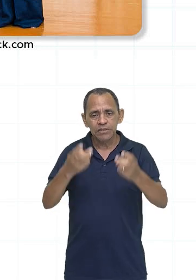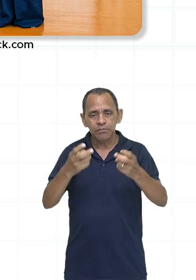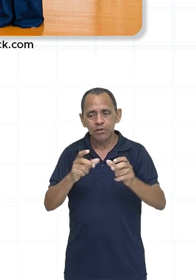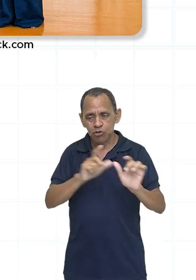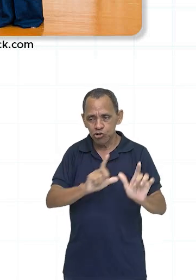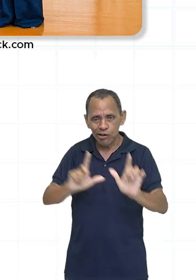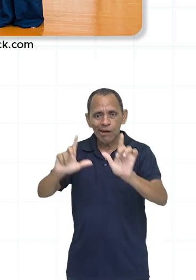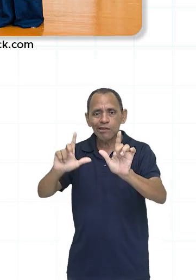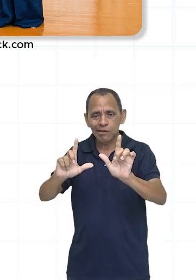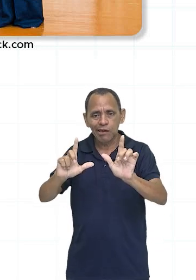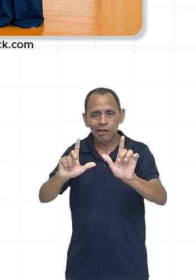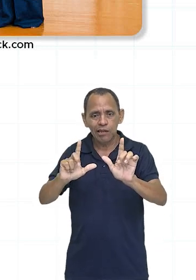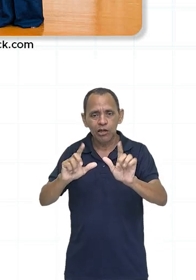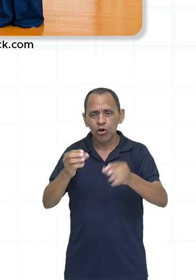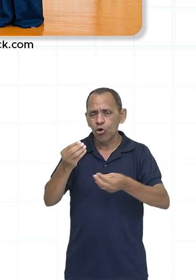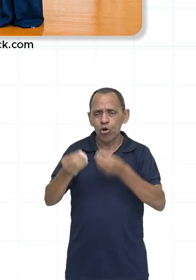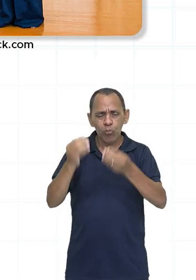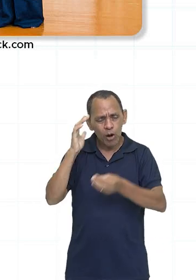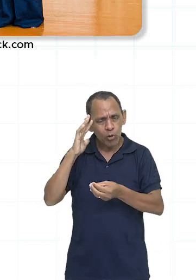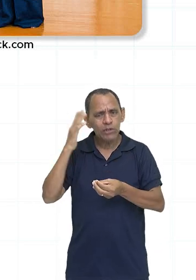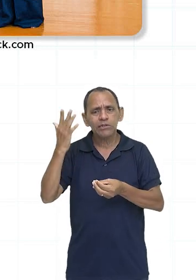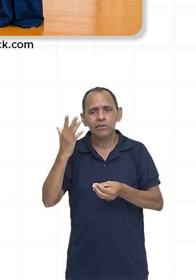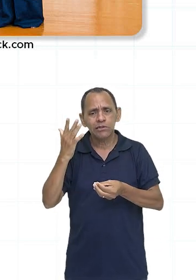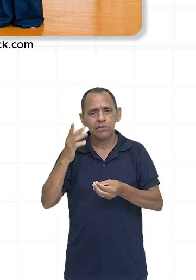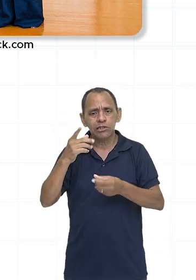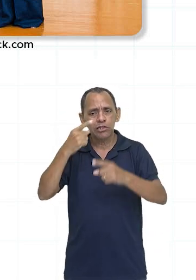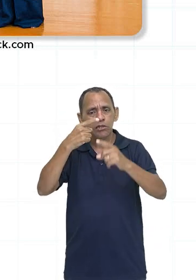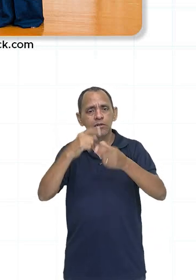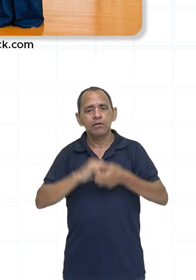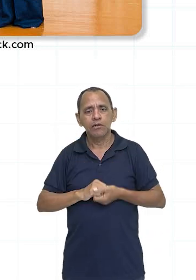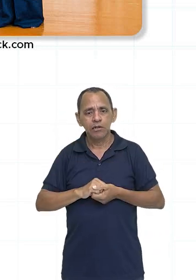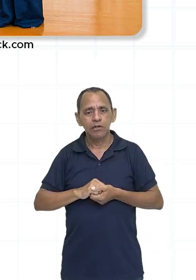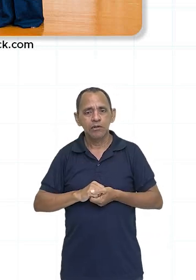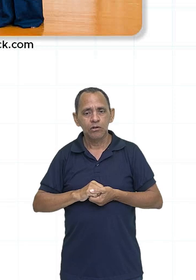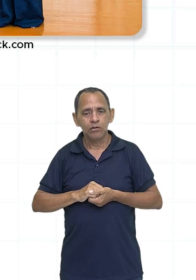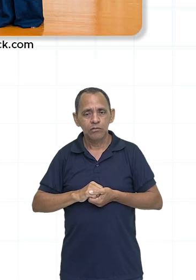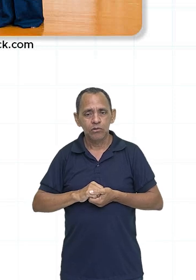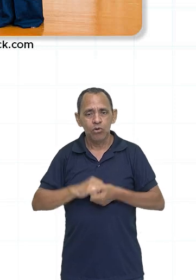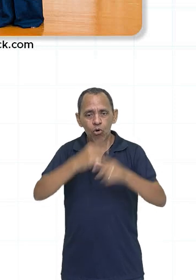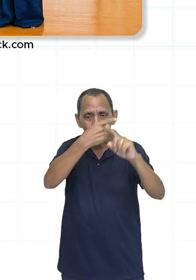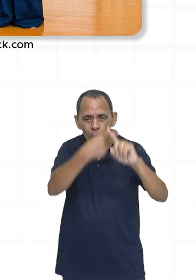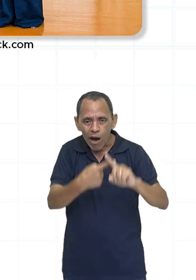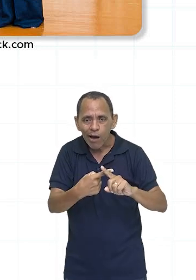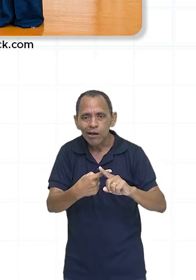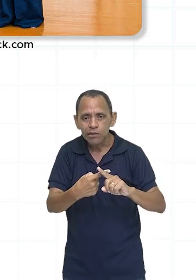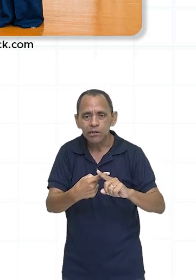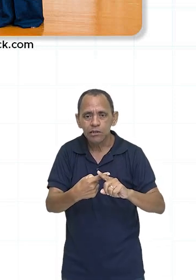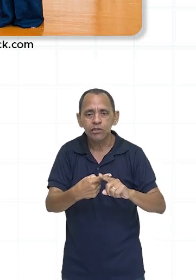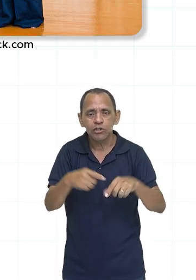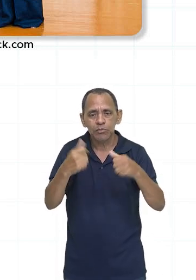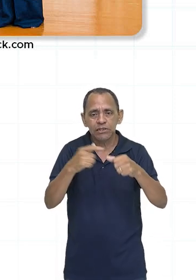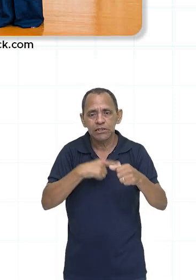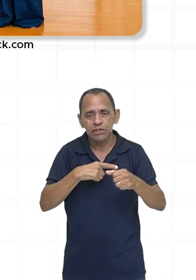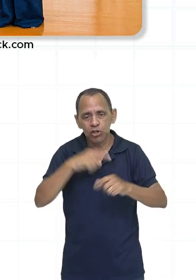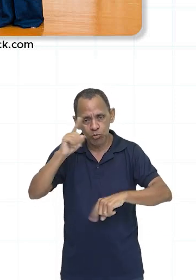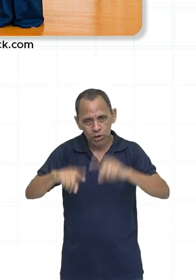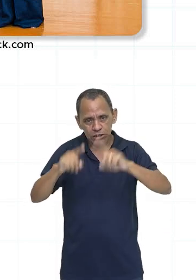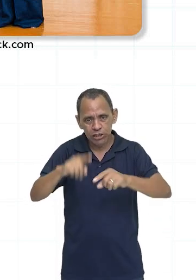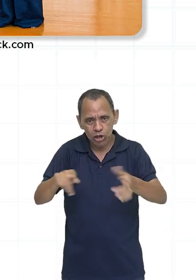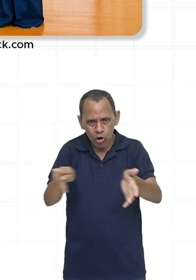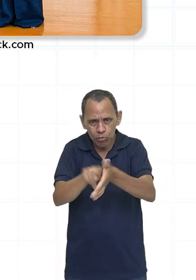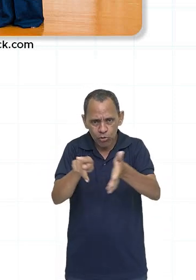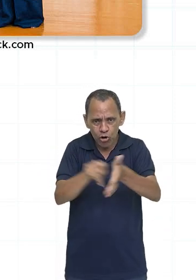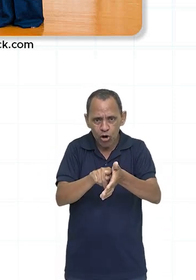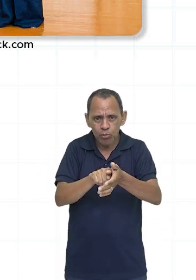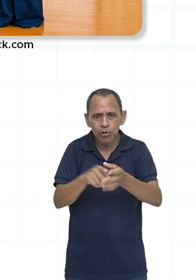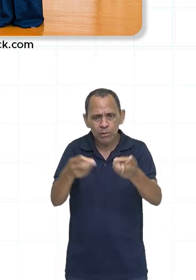luta, né, eles precisam de uma vestimenta diferenciada. Observem aí. Né, que dá para perceber que é